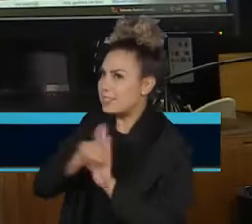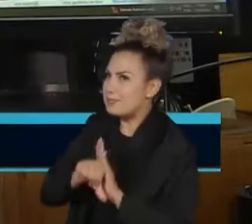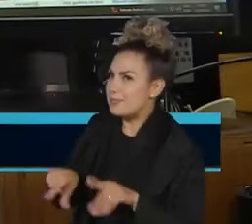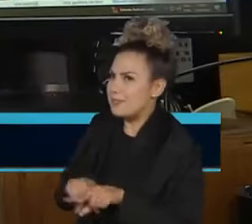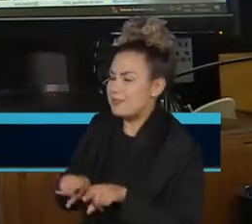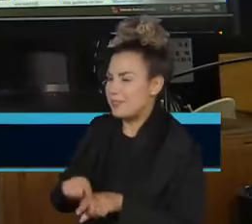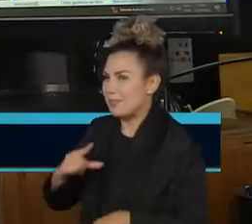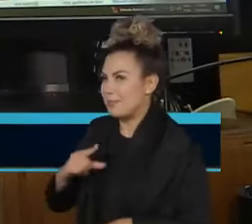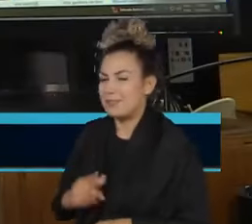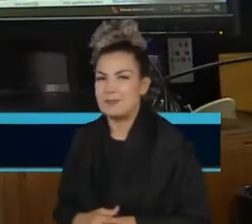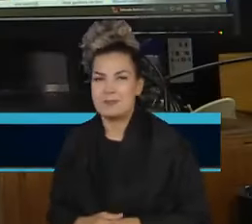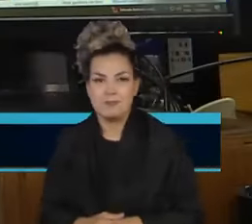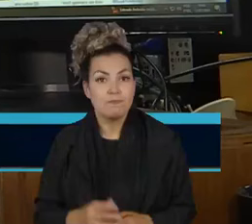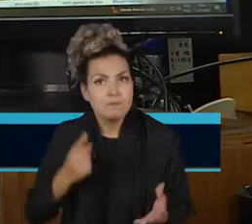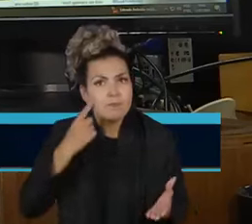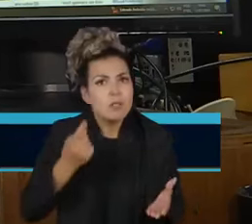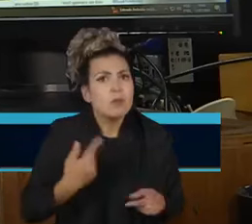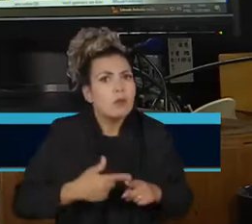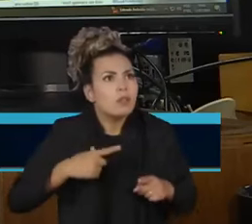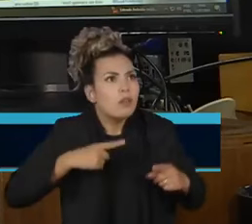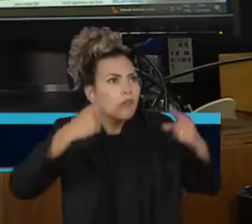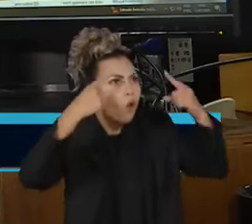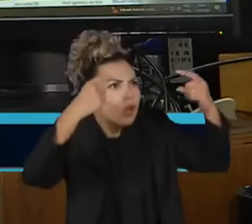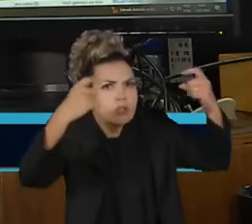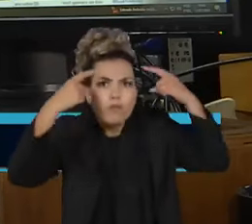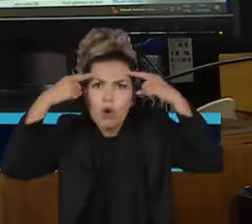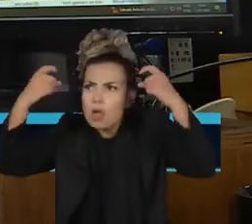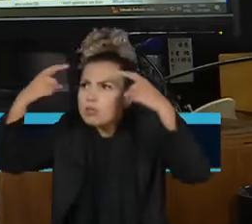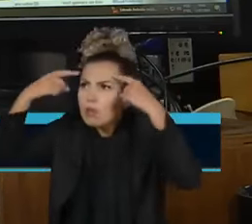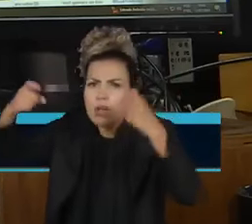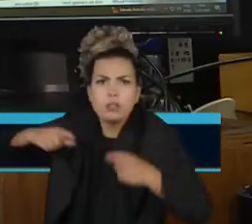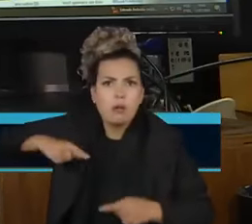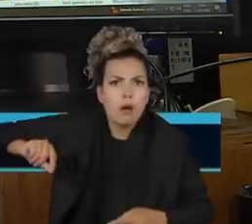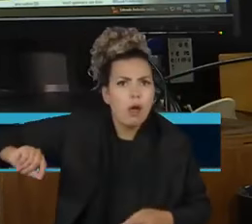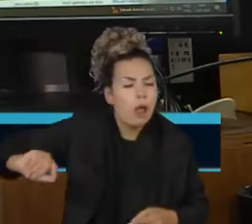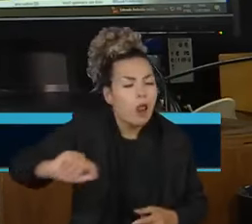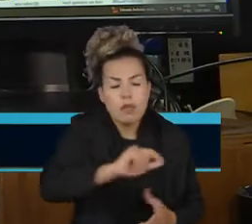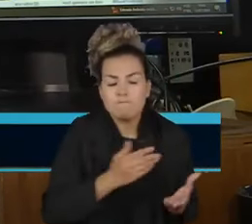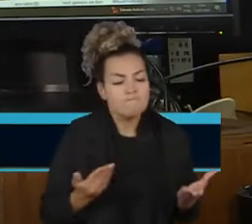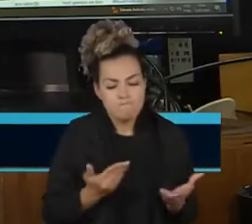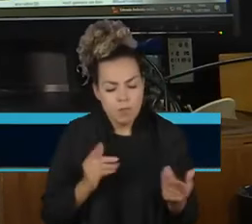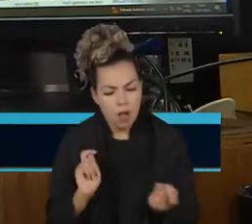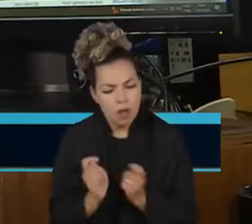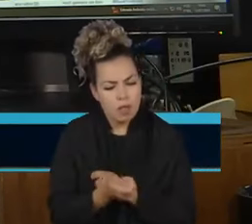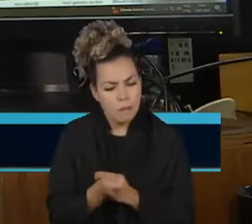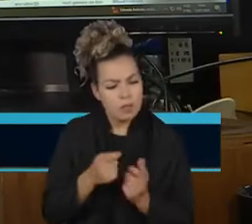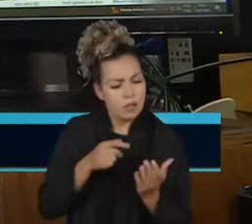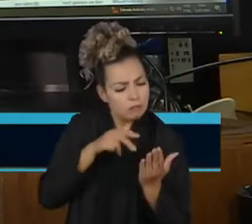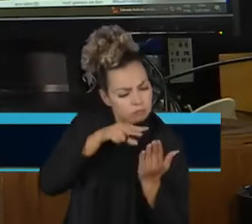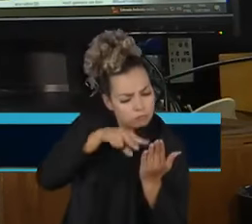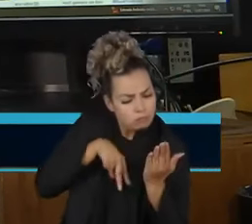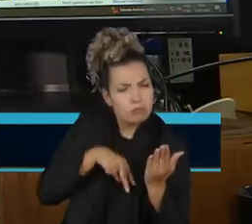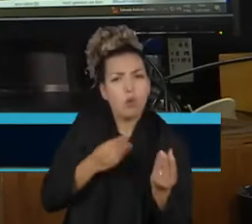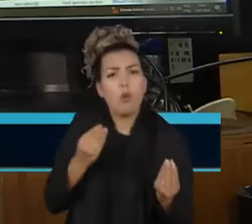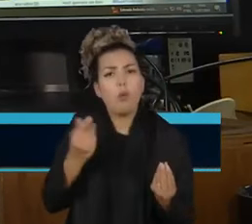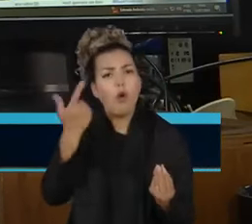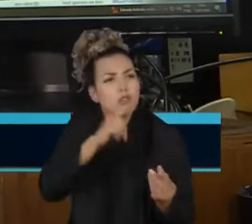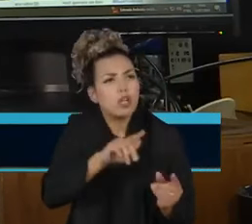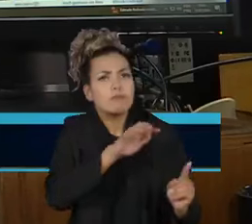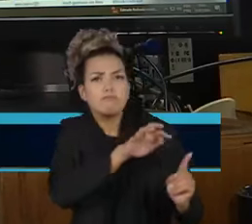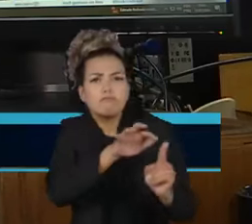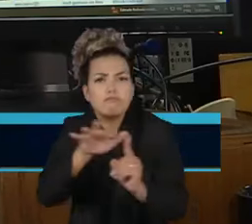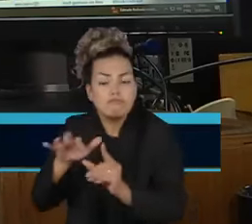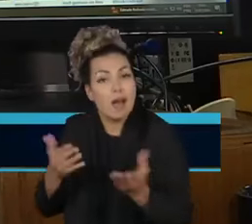movimento é tão grande que editoras e autores passaram a utilizar a plataforma para promover seus livros. As sugestões dos